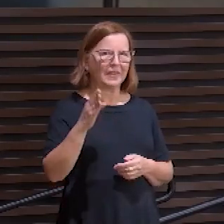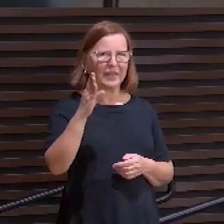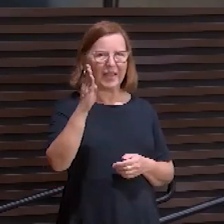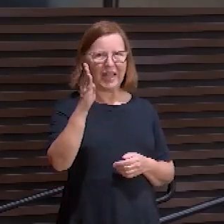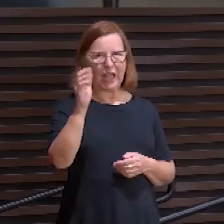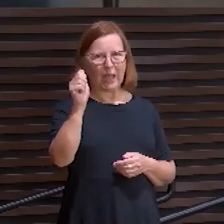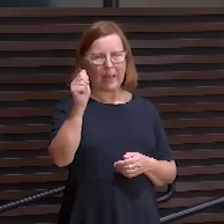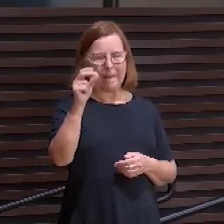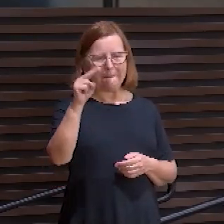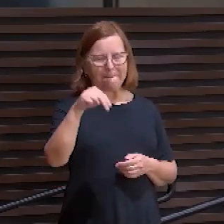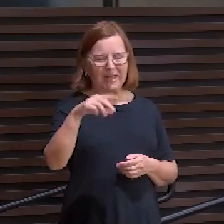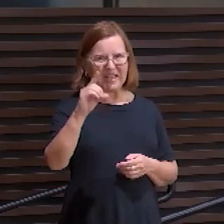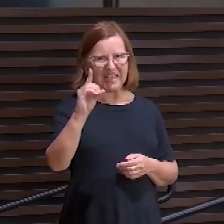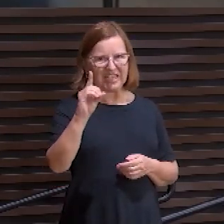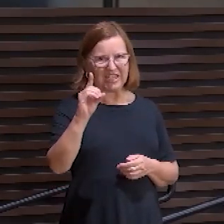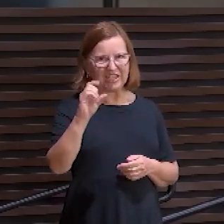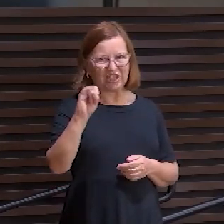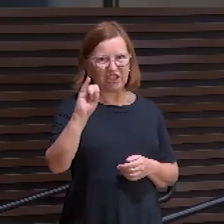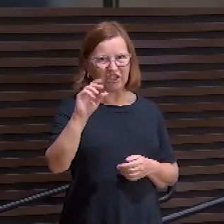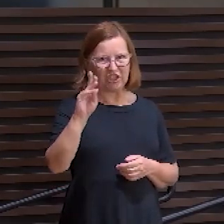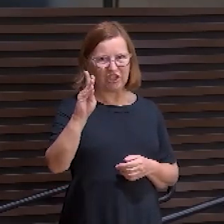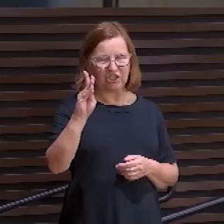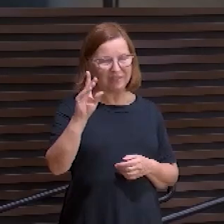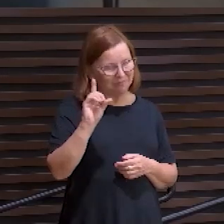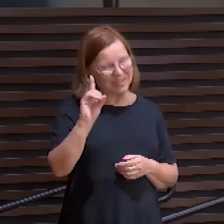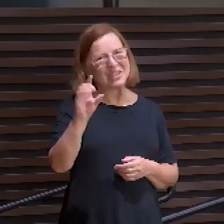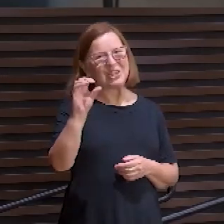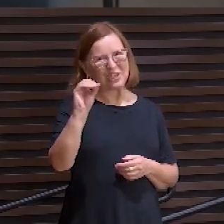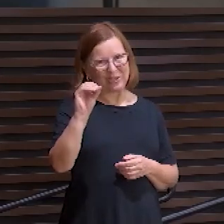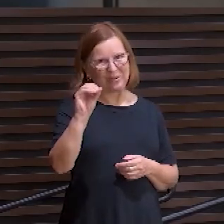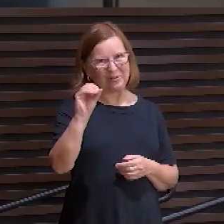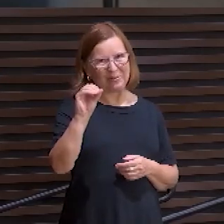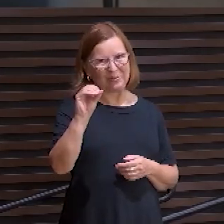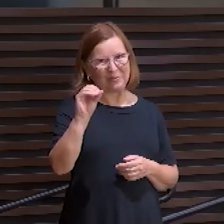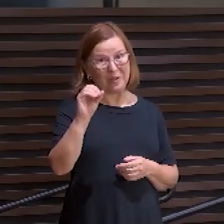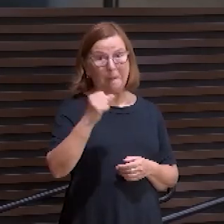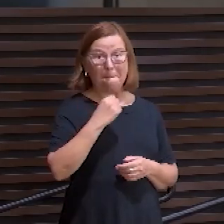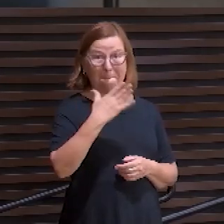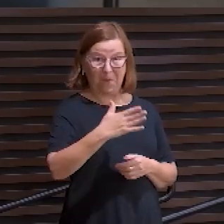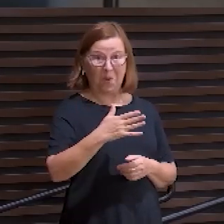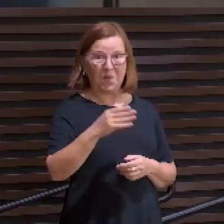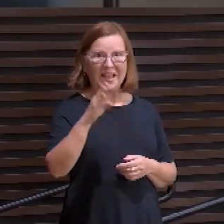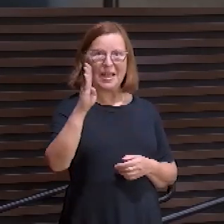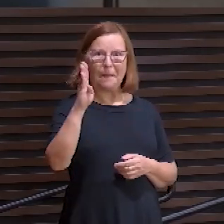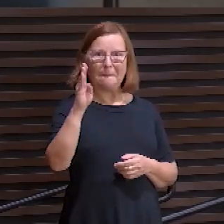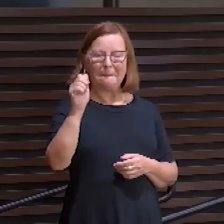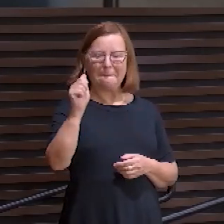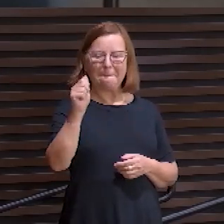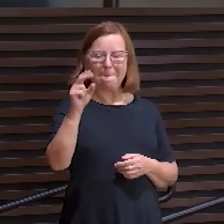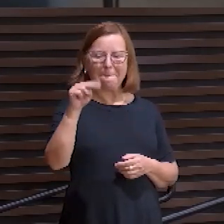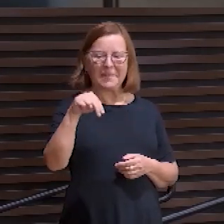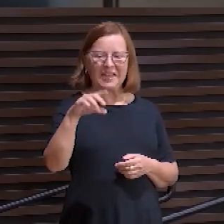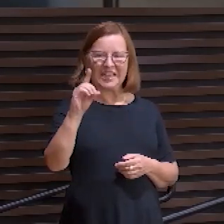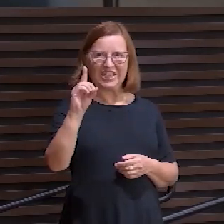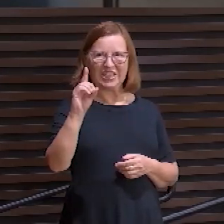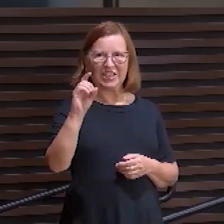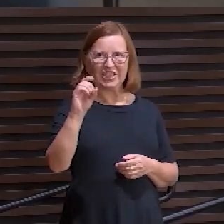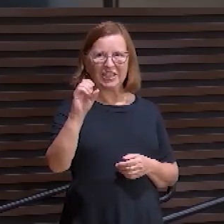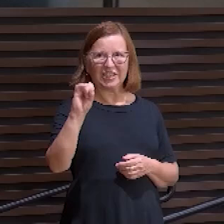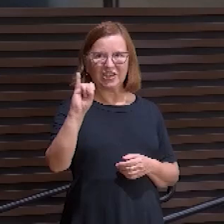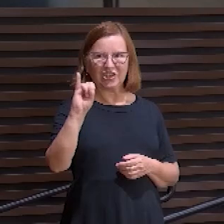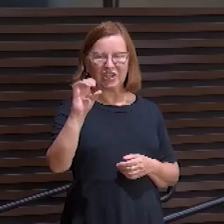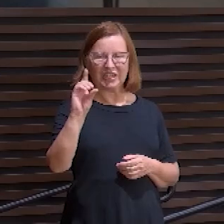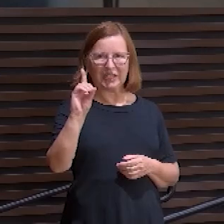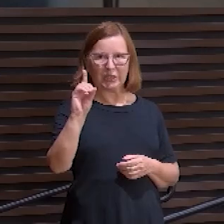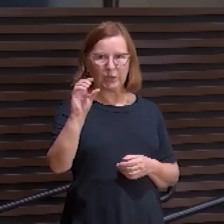morto. Mas, de fato, tem verdade nisto. Não nele, mas em mim